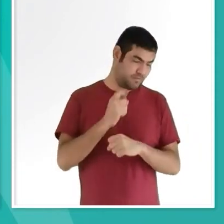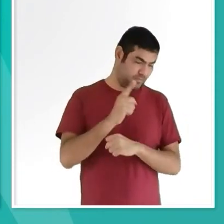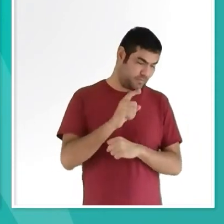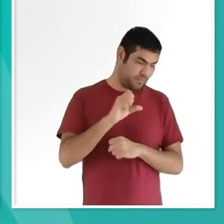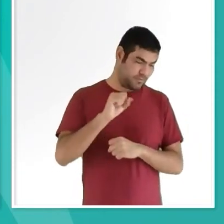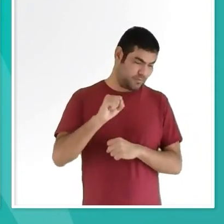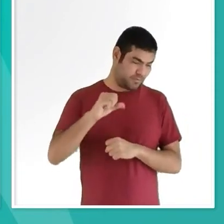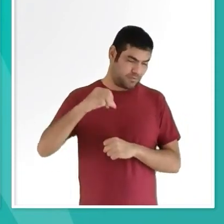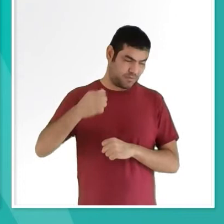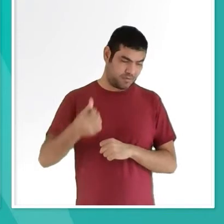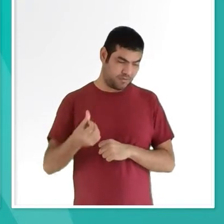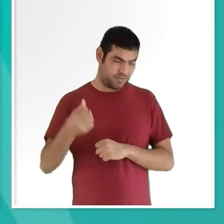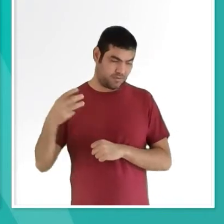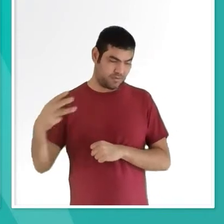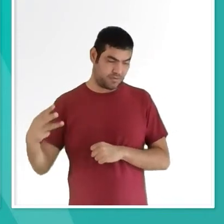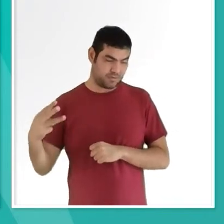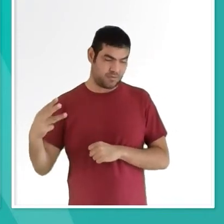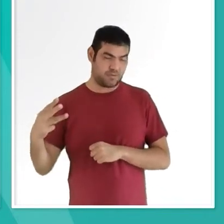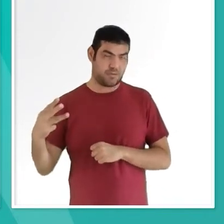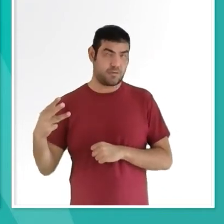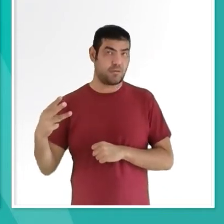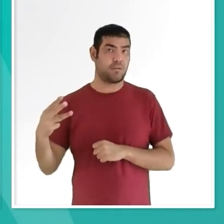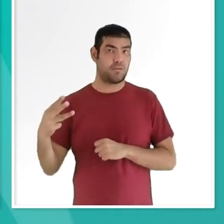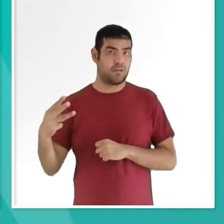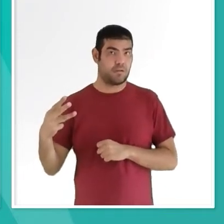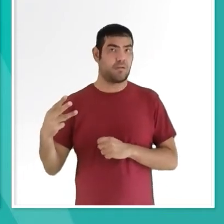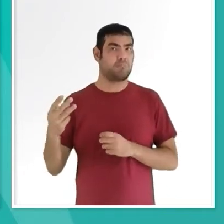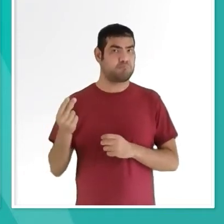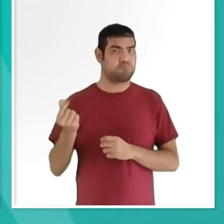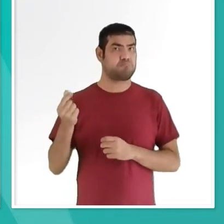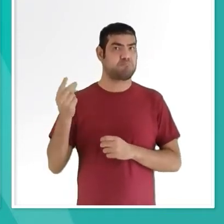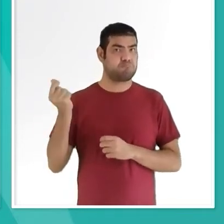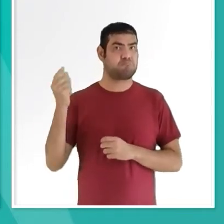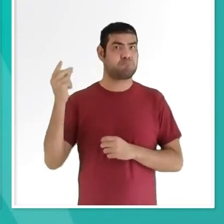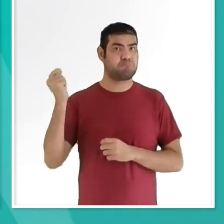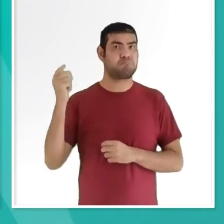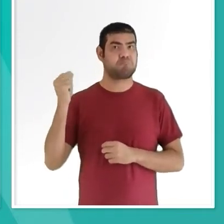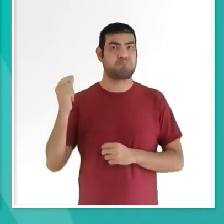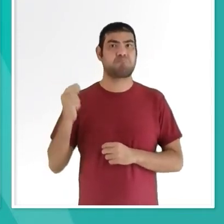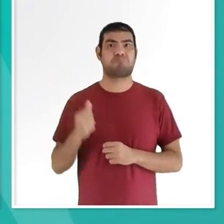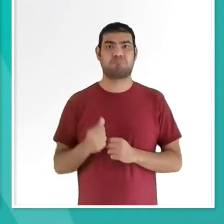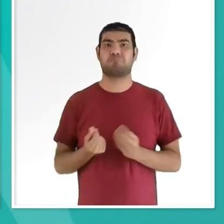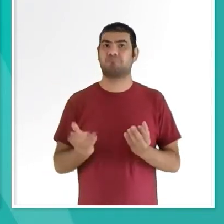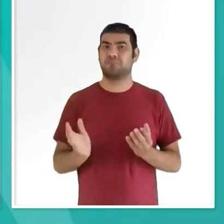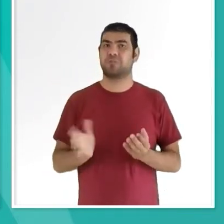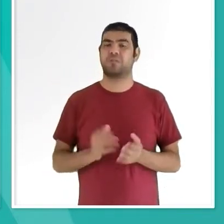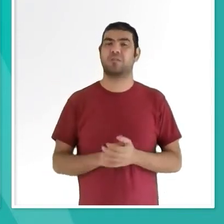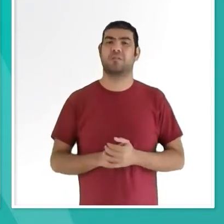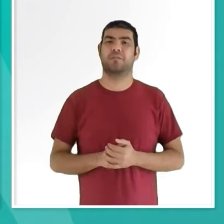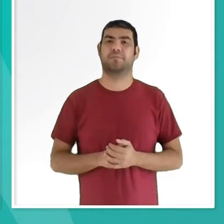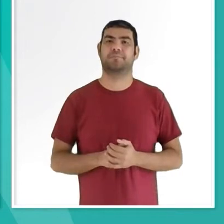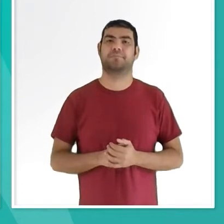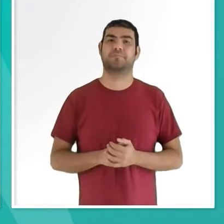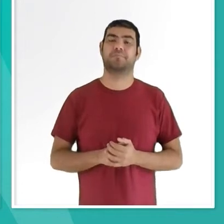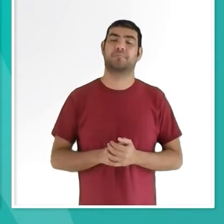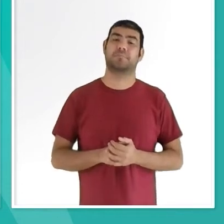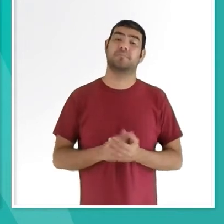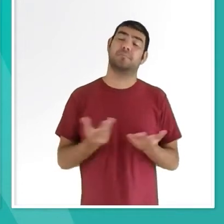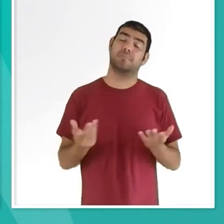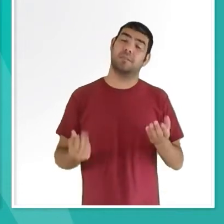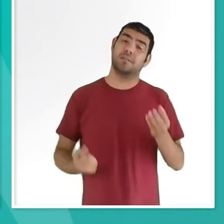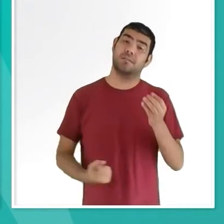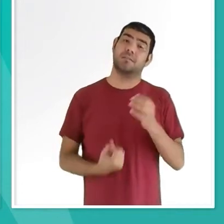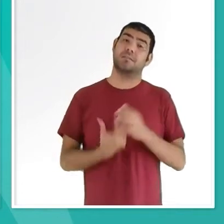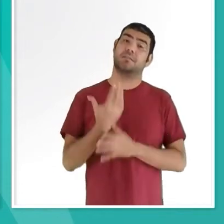1863. Veja só quanto tempo o futebol existe, não é mesmo? E assim nasceu o nosso tão amado